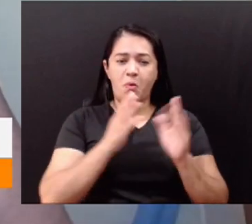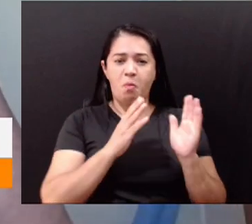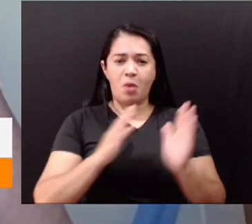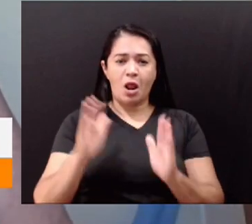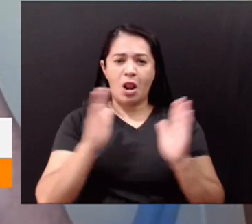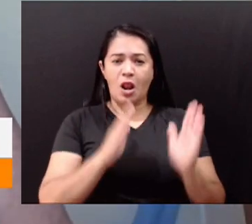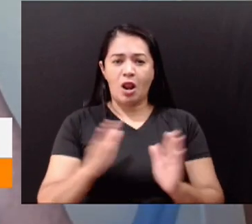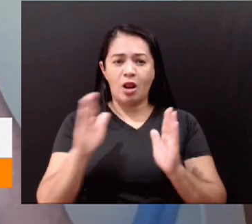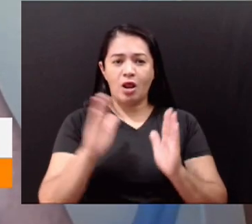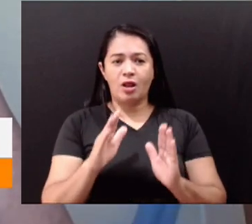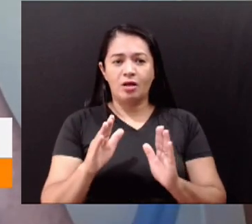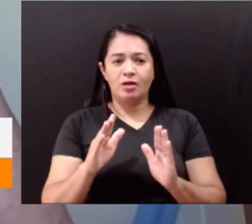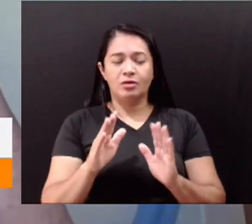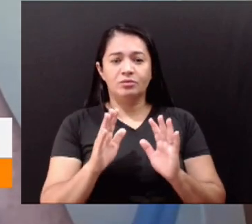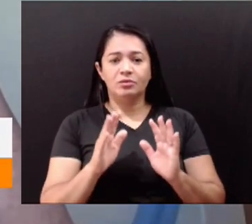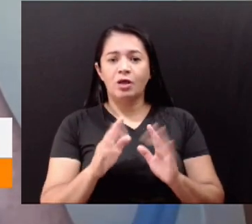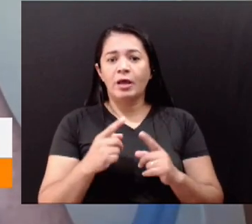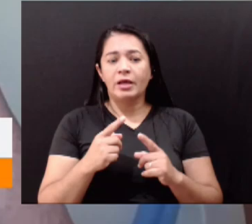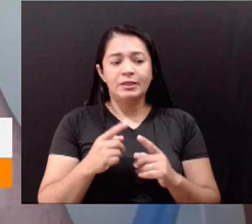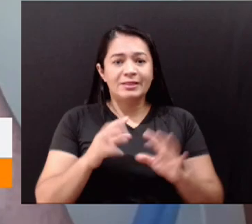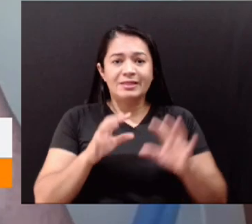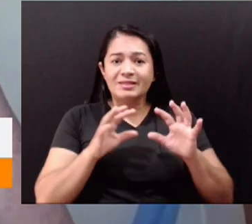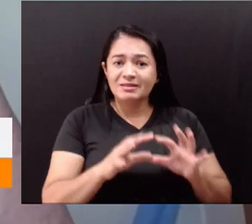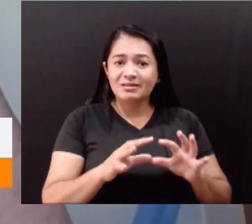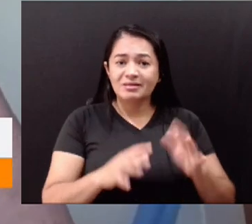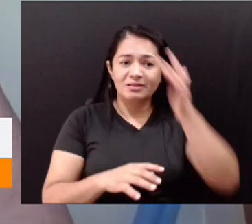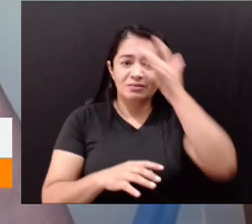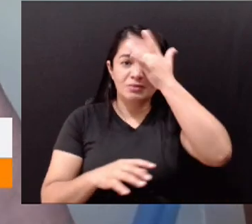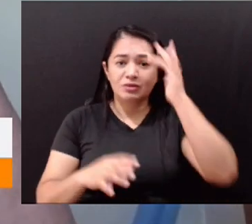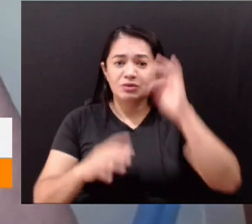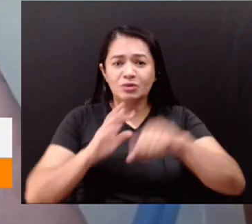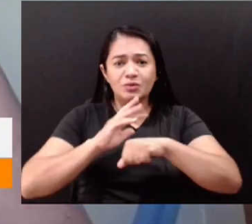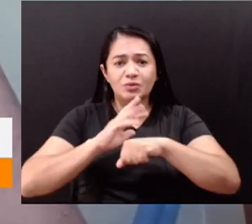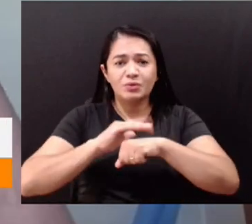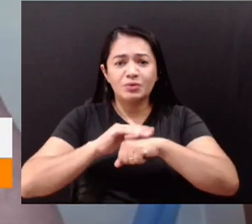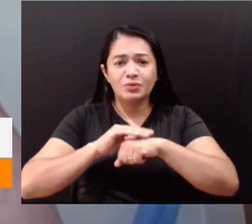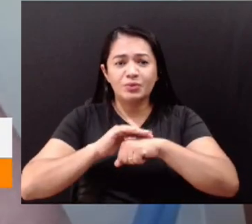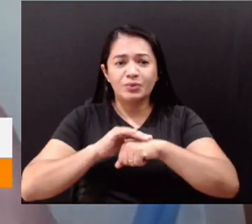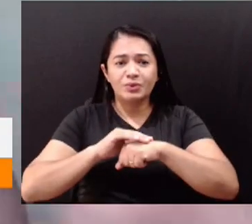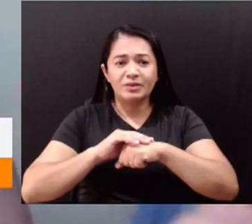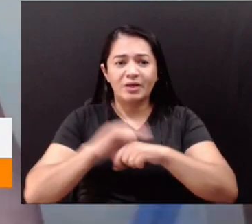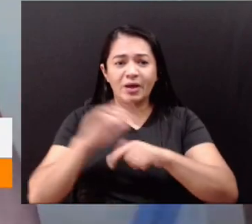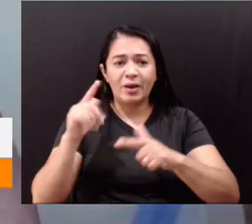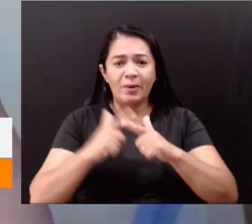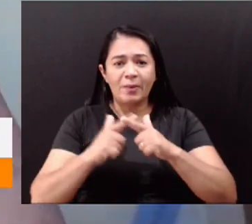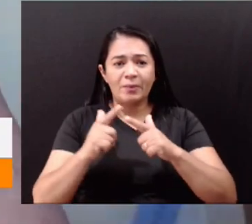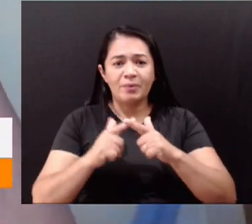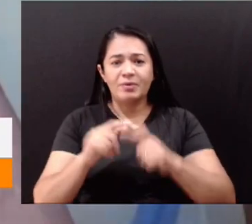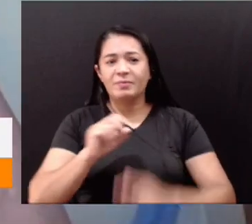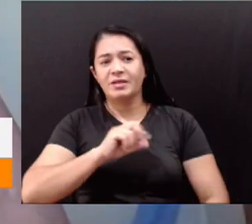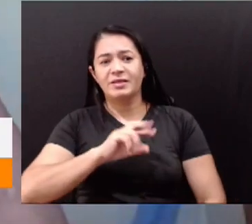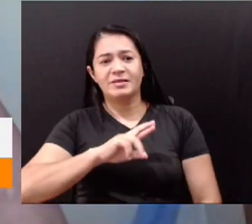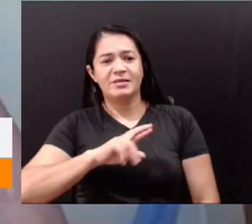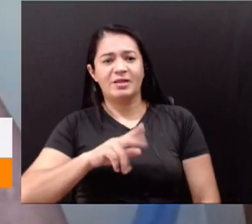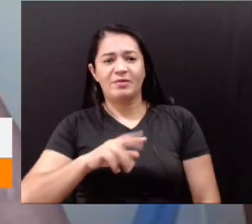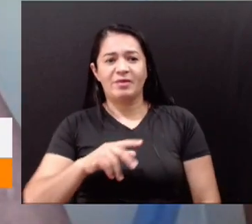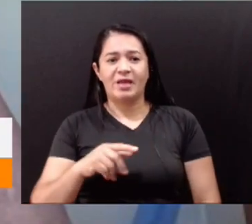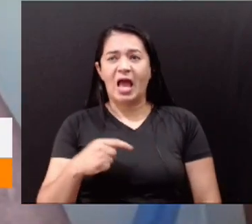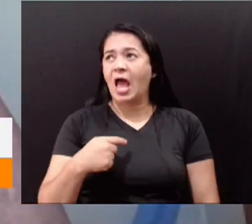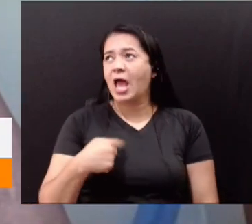pessoas doentes. Então, isso não é um problema. Eu vejo os jovens assim, ai, quando eu aposentar. Não,